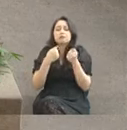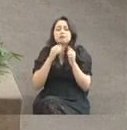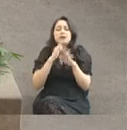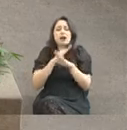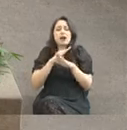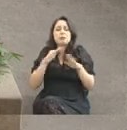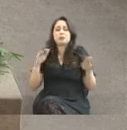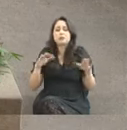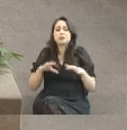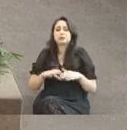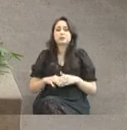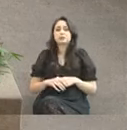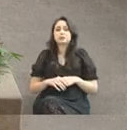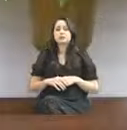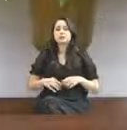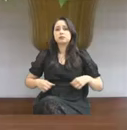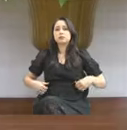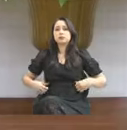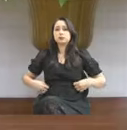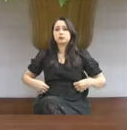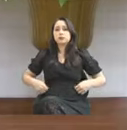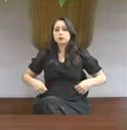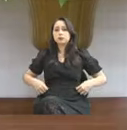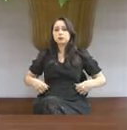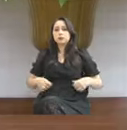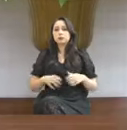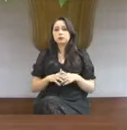nada. Aí,